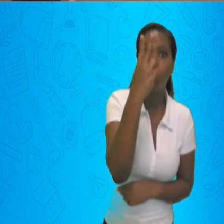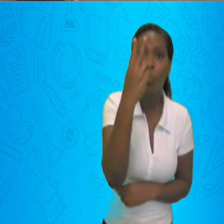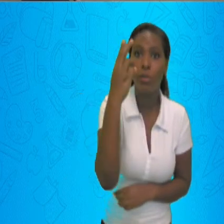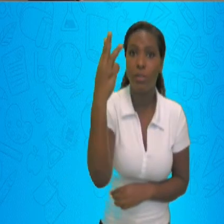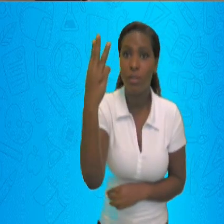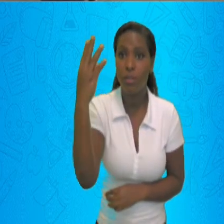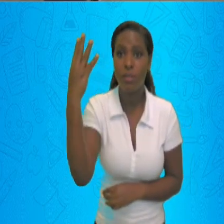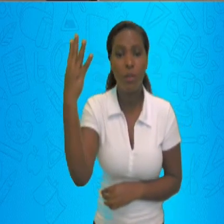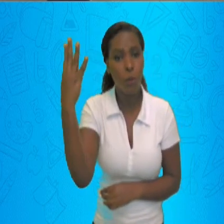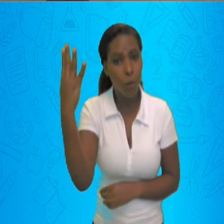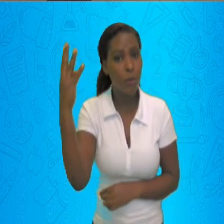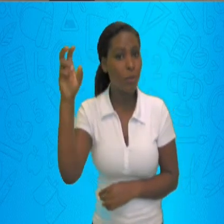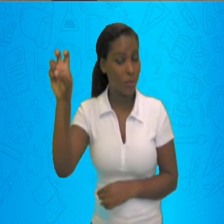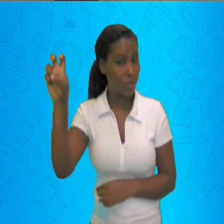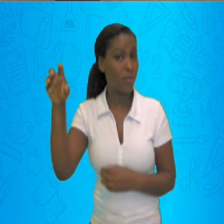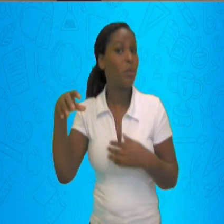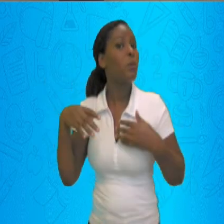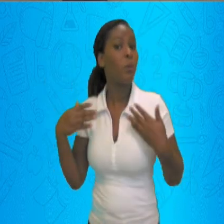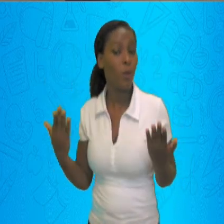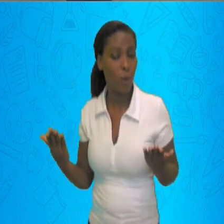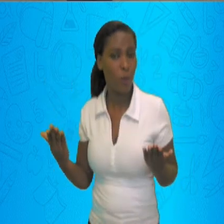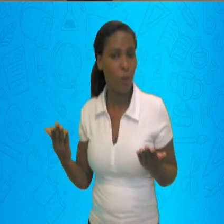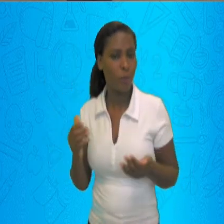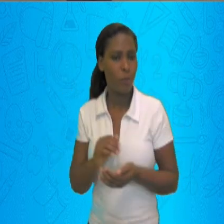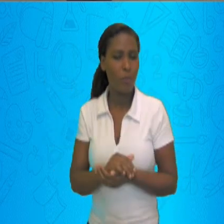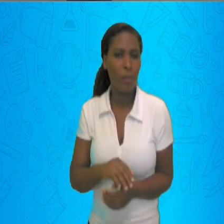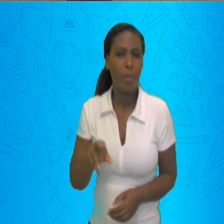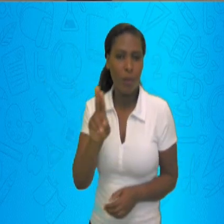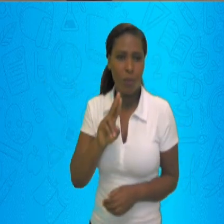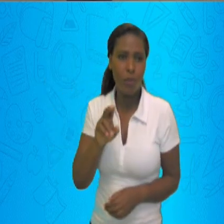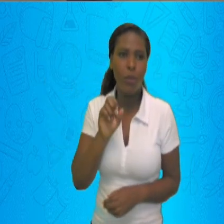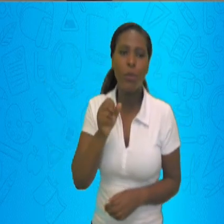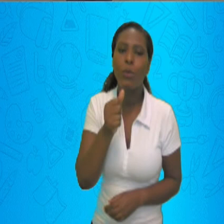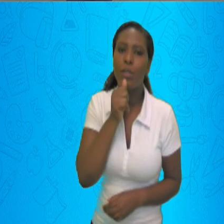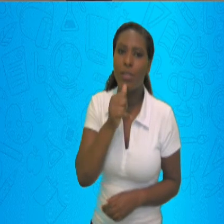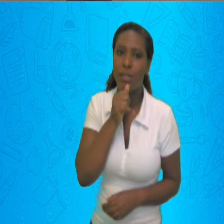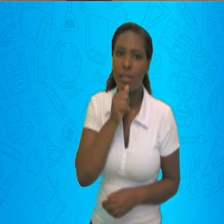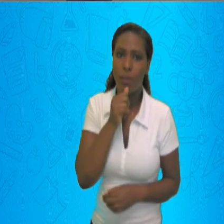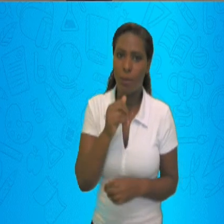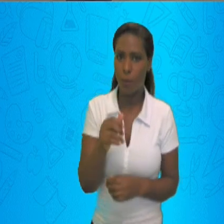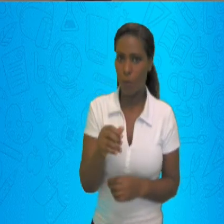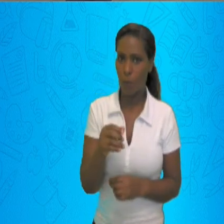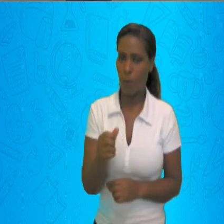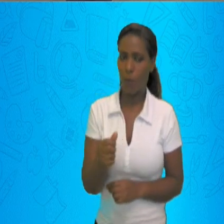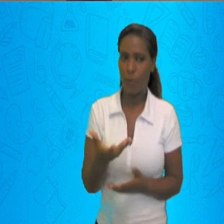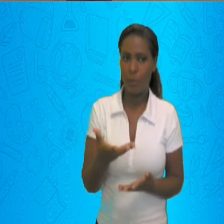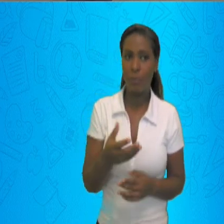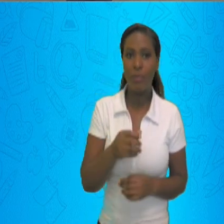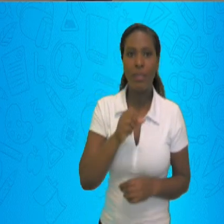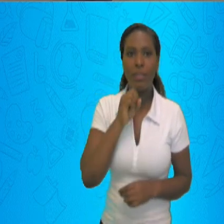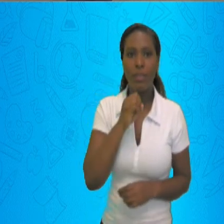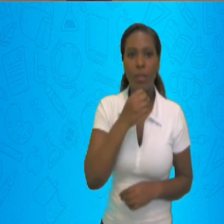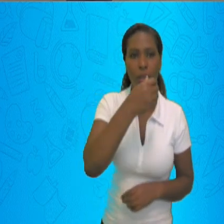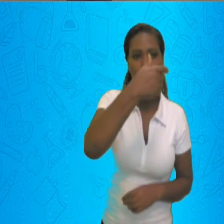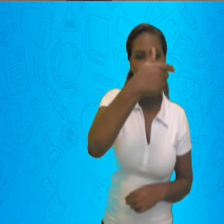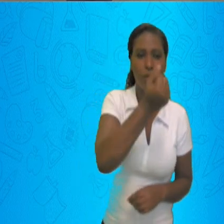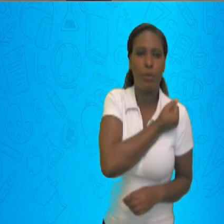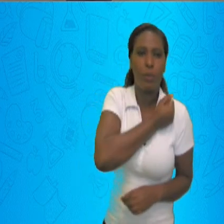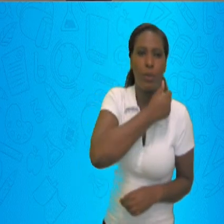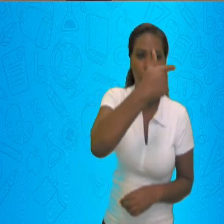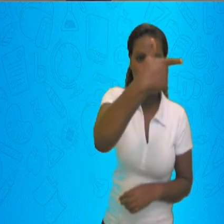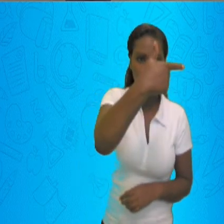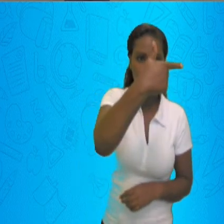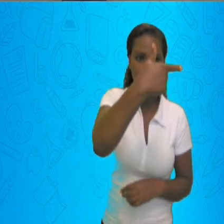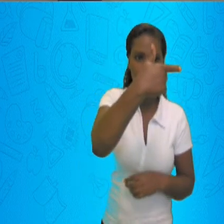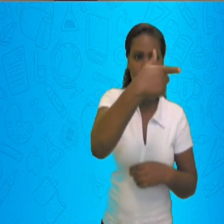vimos. Vamos ver aqui, ó. Se eu colocar aqui o 2 em evidência, 2 é menor do